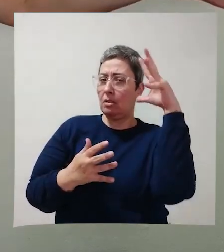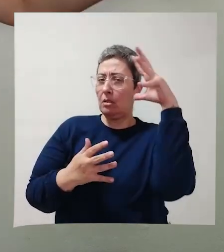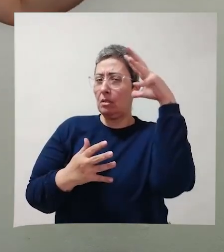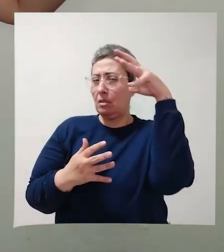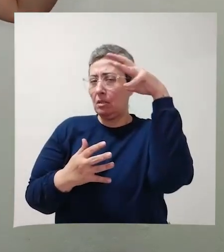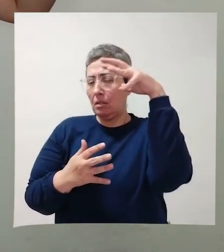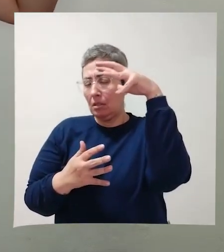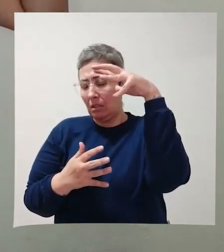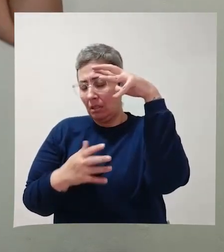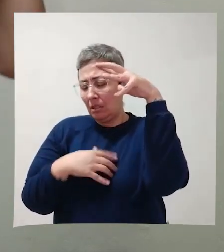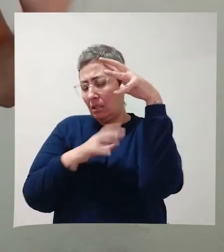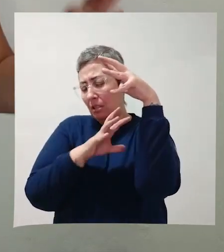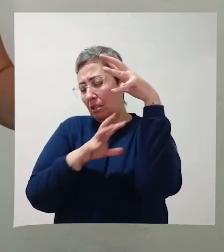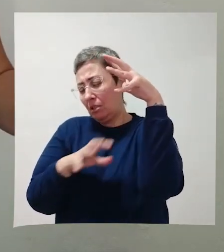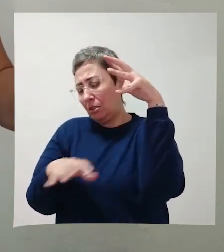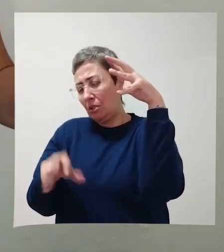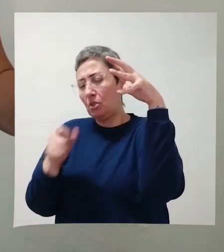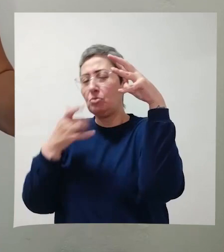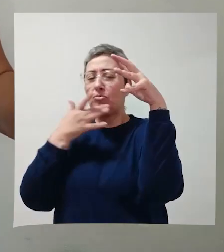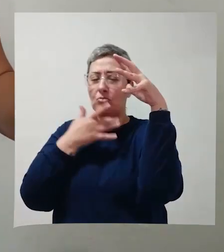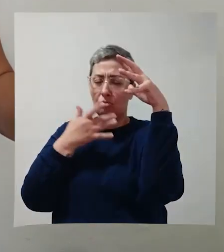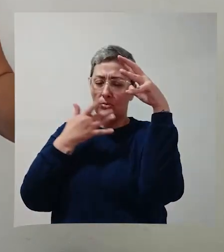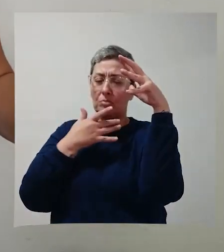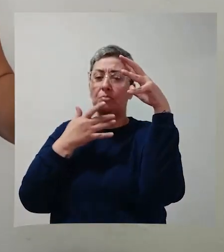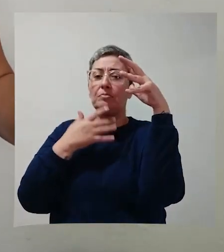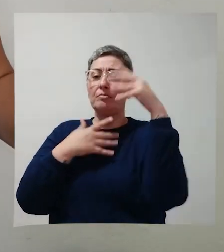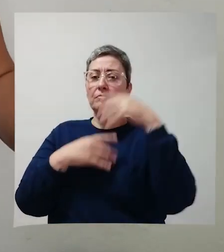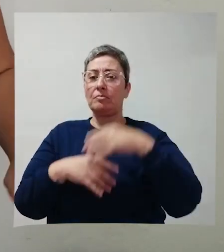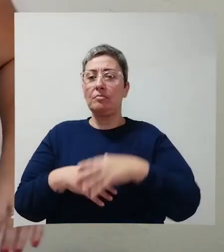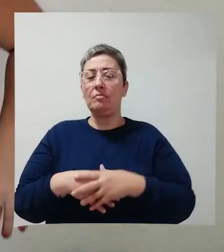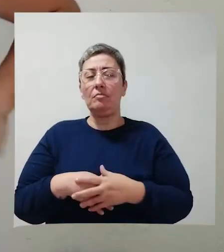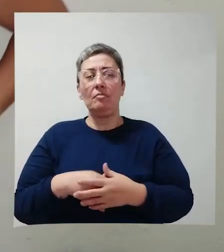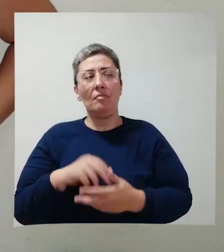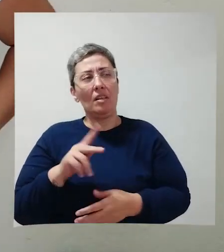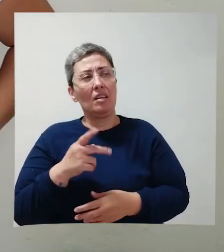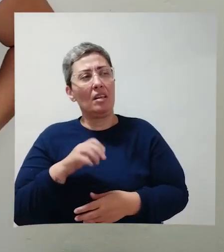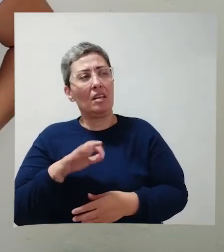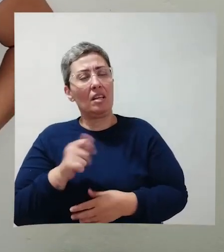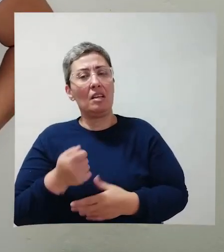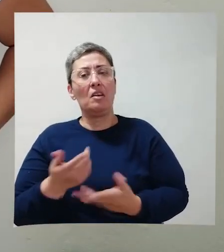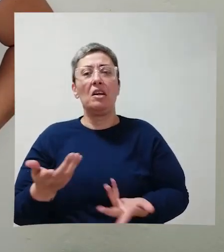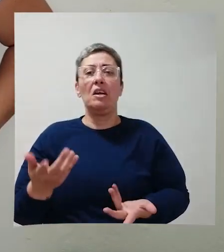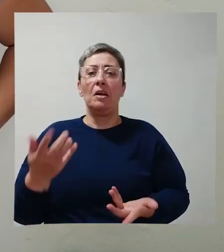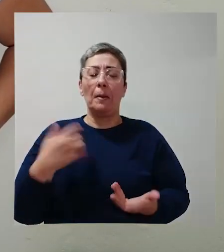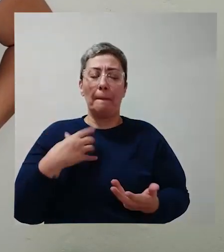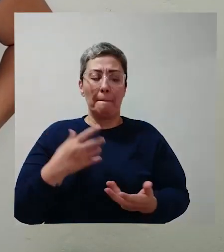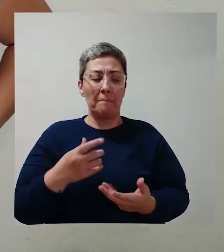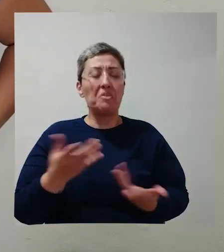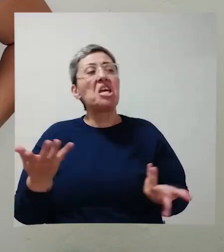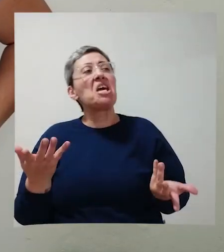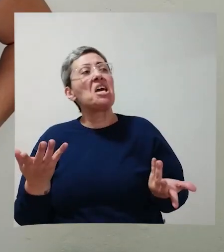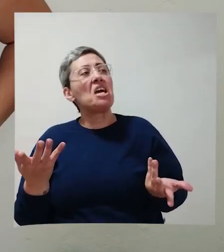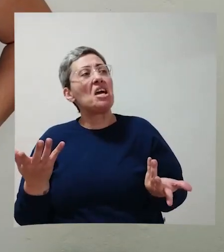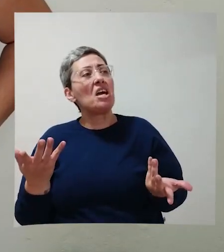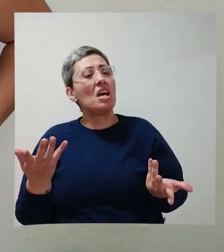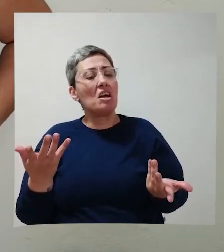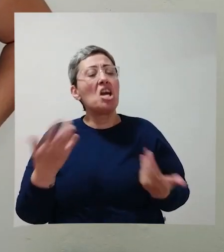estendeu seus galhos e fez uma sombra bem gostosinha para a hiena. A hiena então pegou e falou